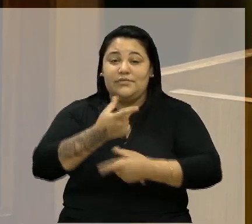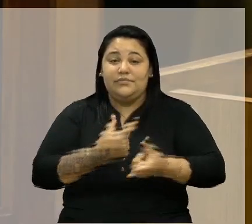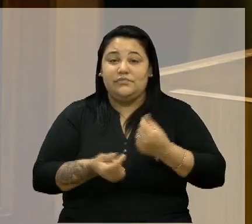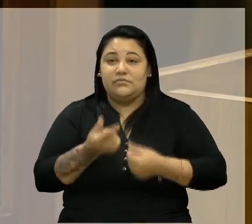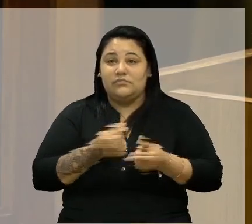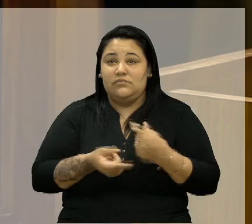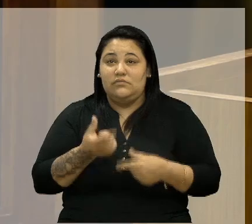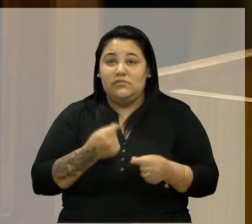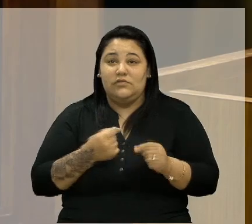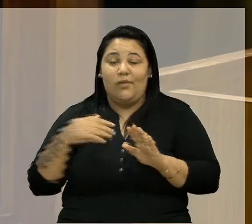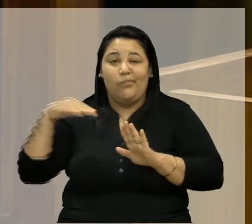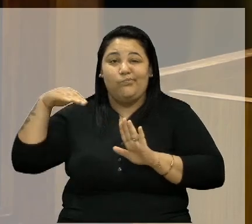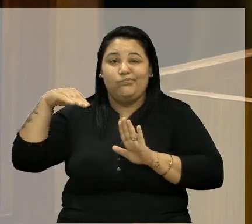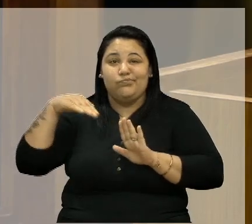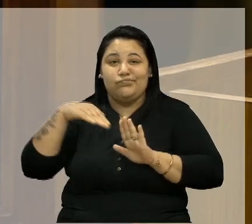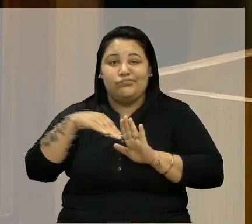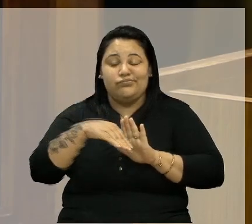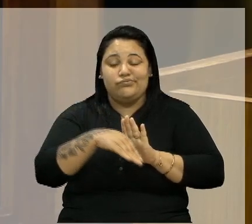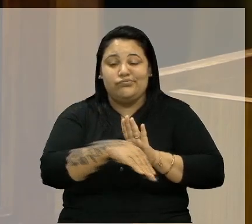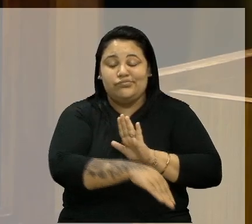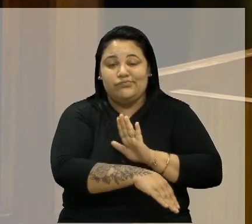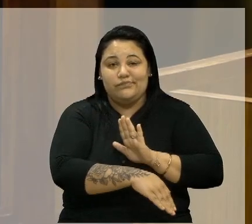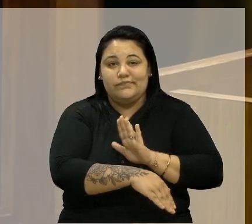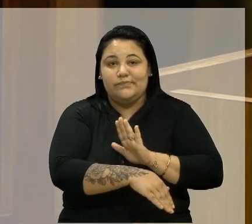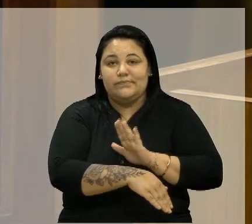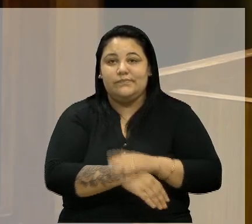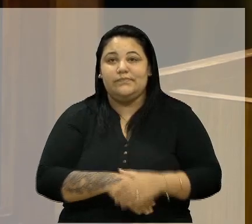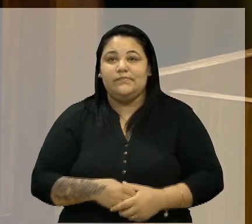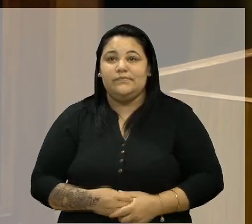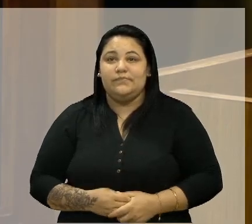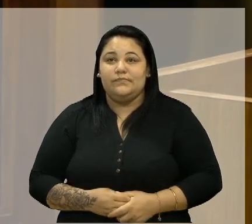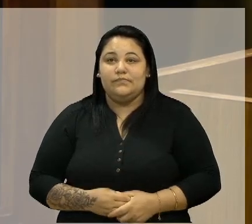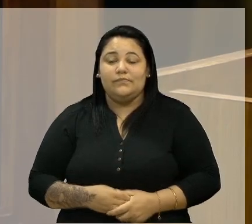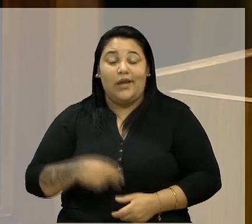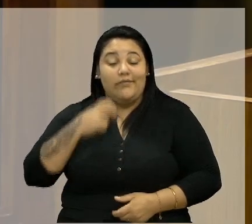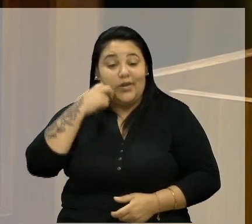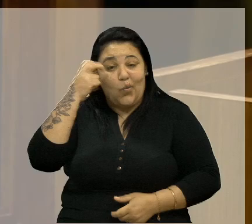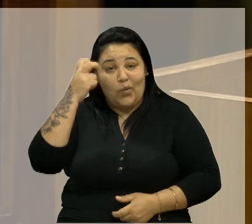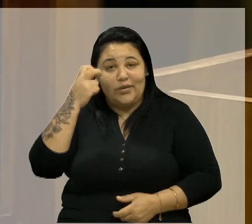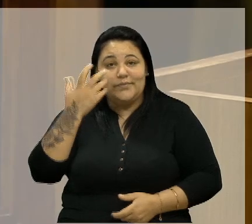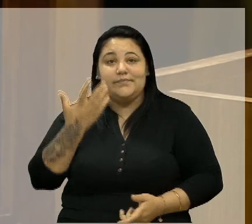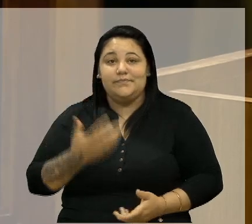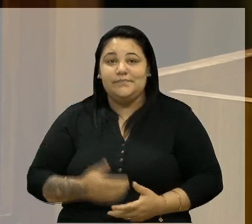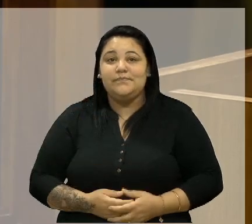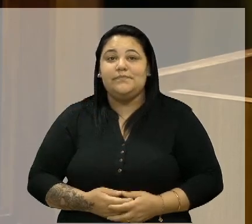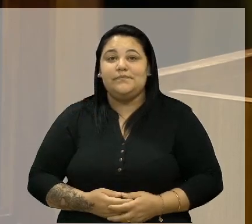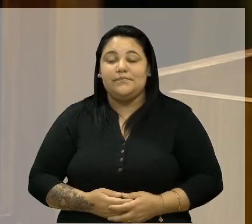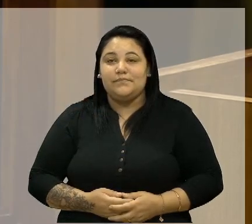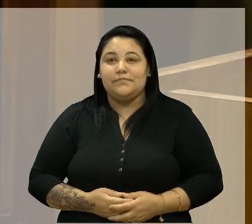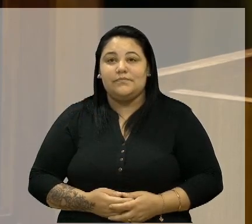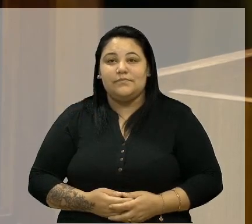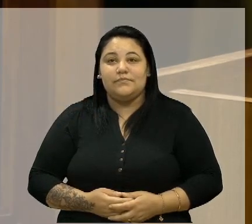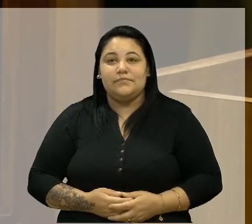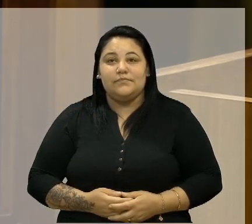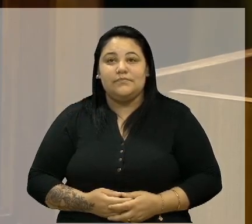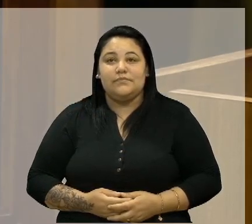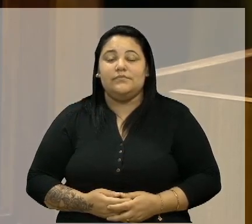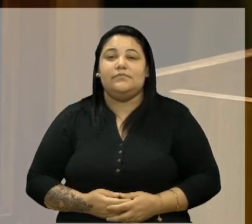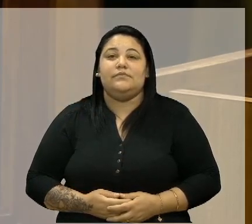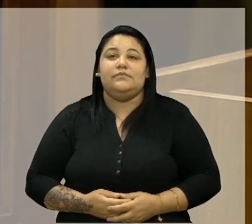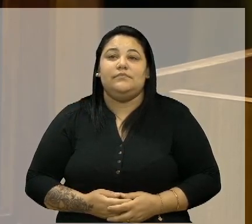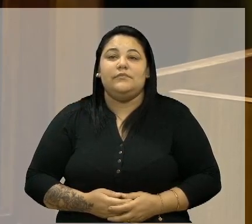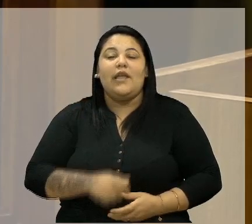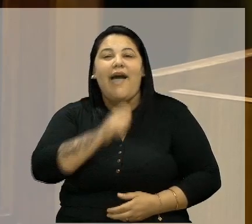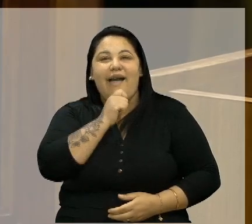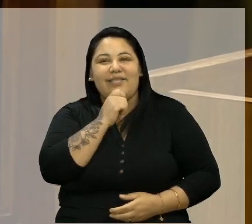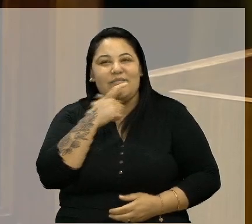economia indo de mal a pior, uma vergonha, e ainda a gente tem que